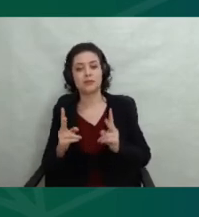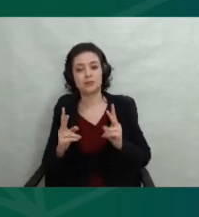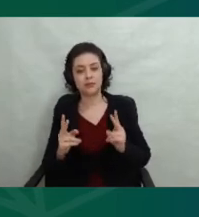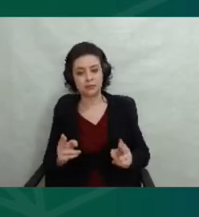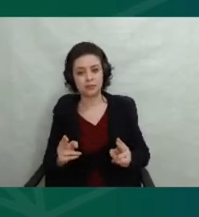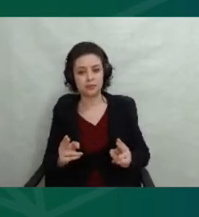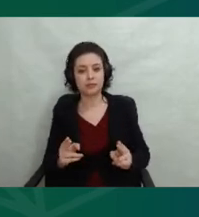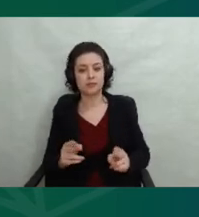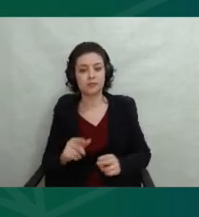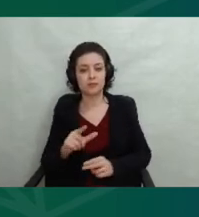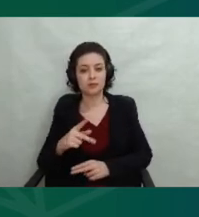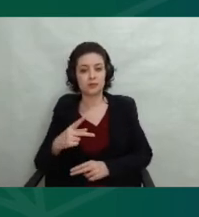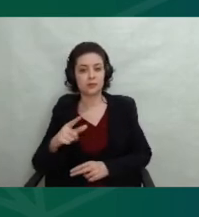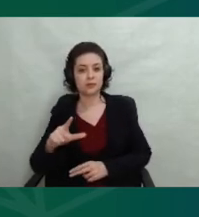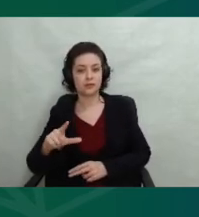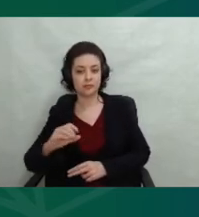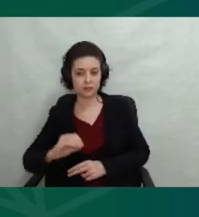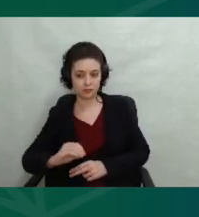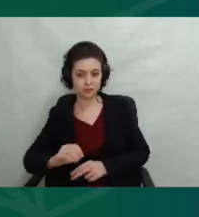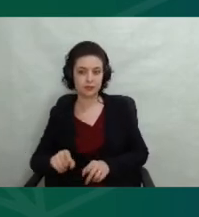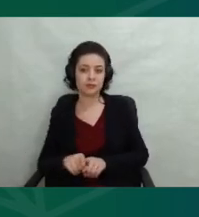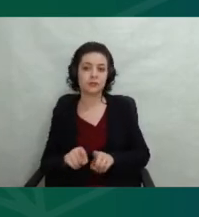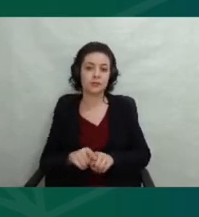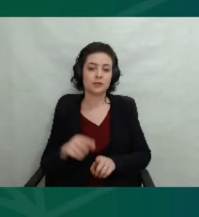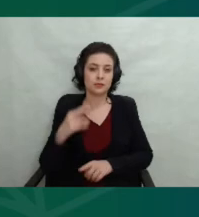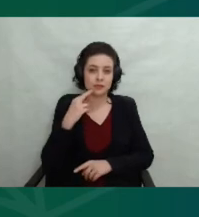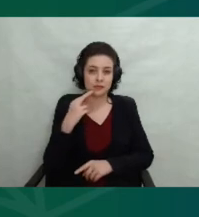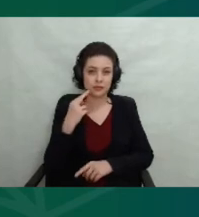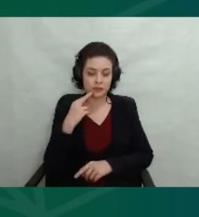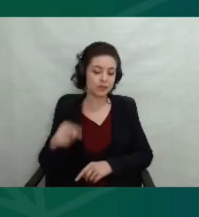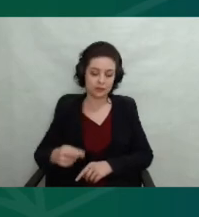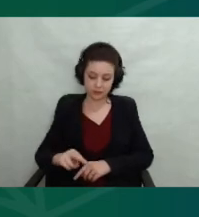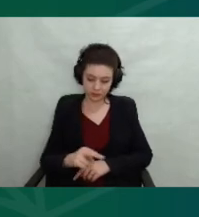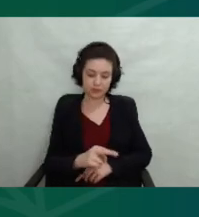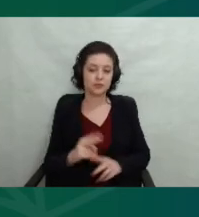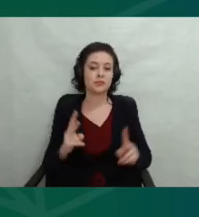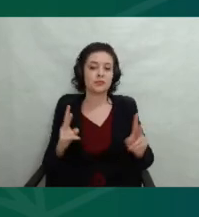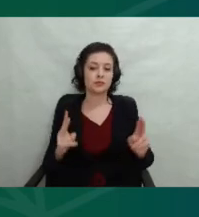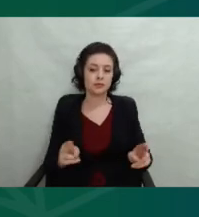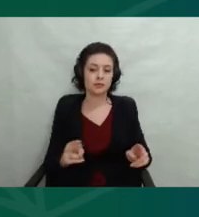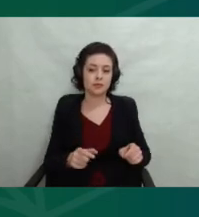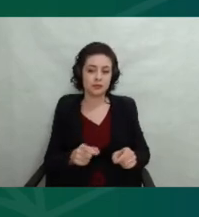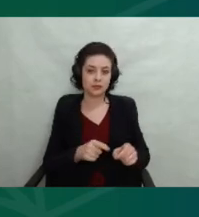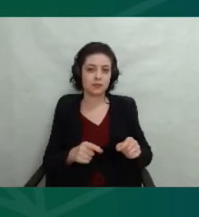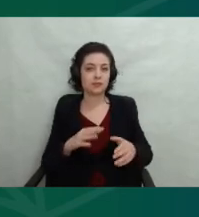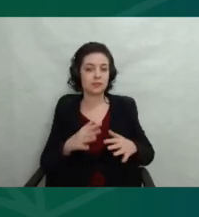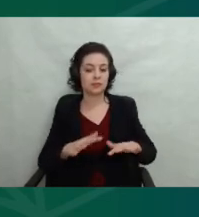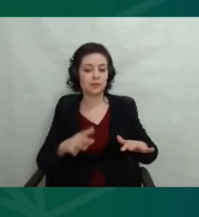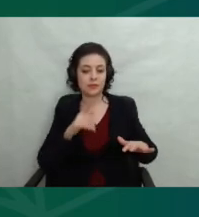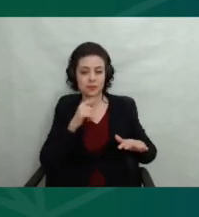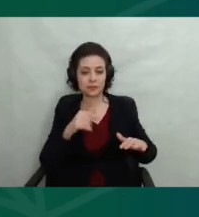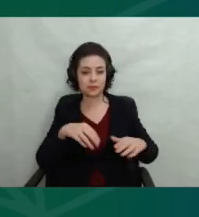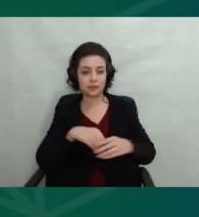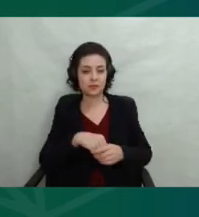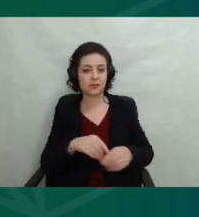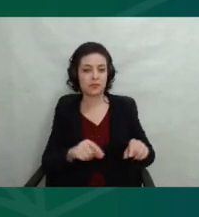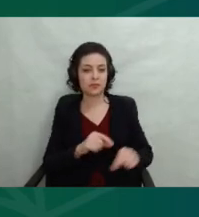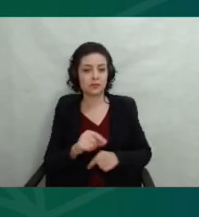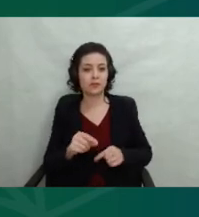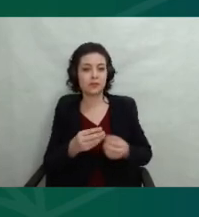para roedores acontecia também em mexilhões marinhos. Esse estudo mostrou para a gente que, apesar de serem organismos